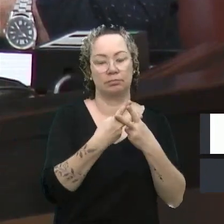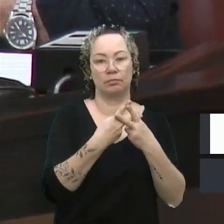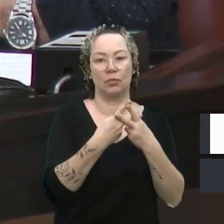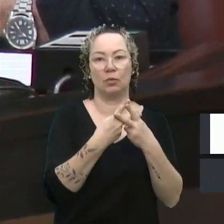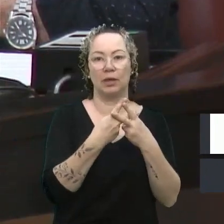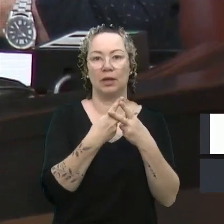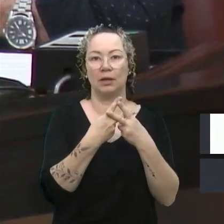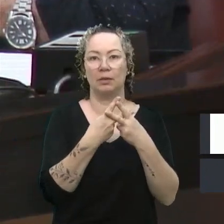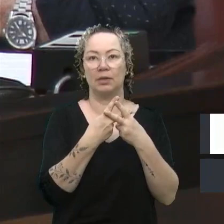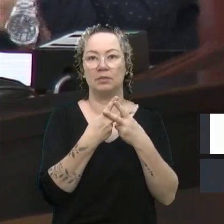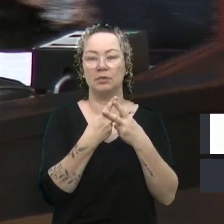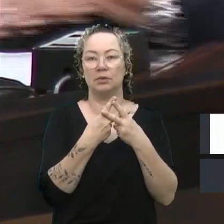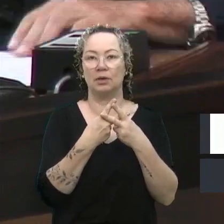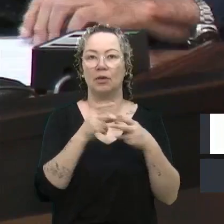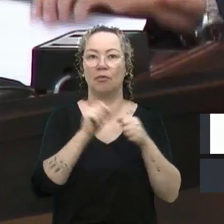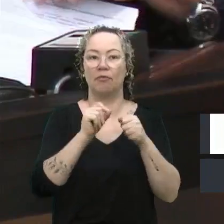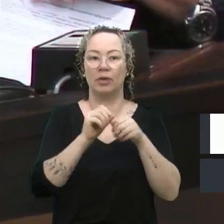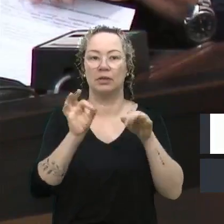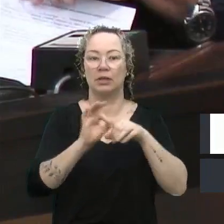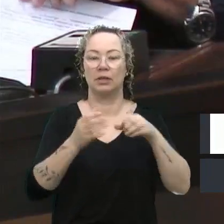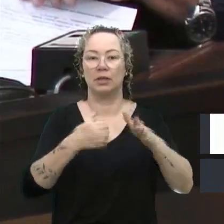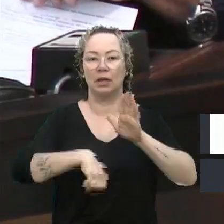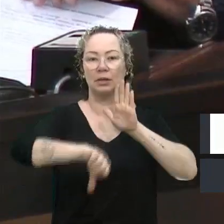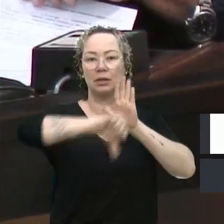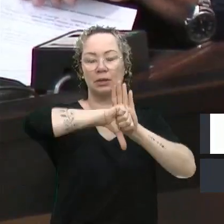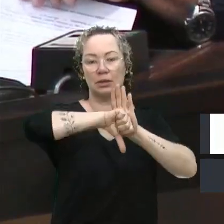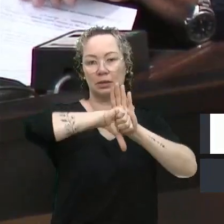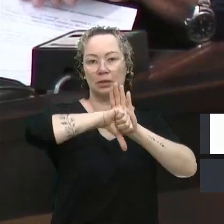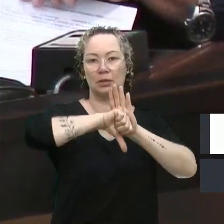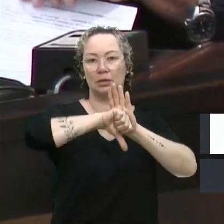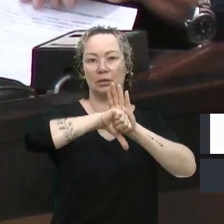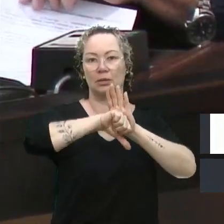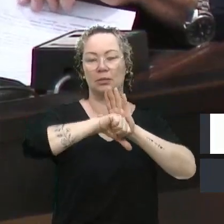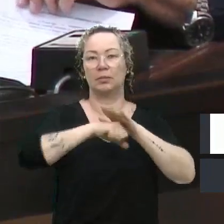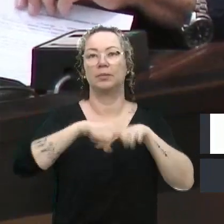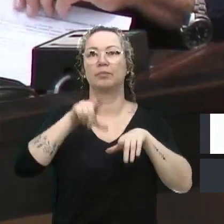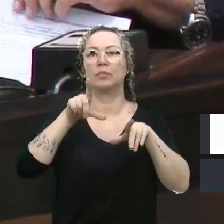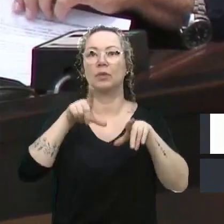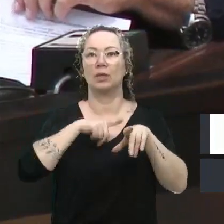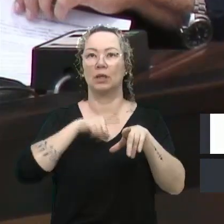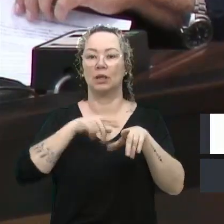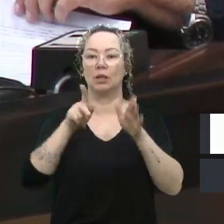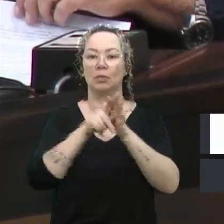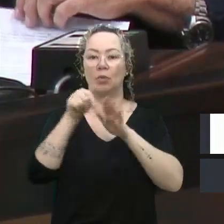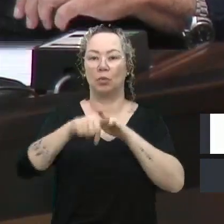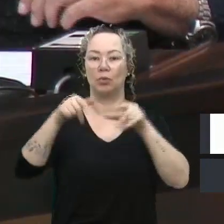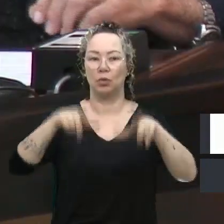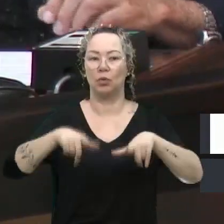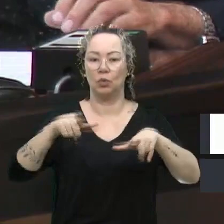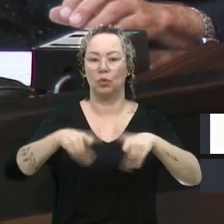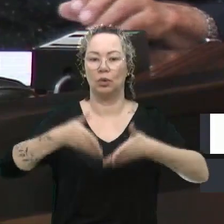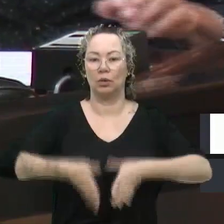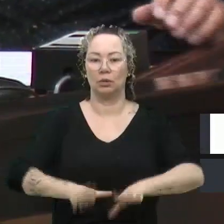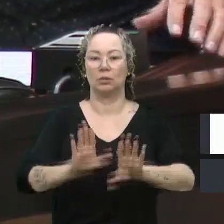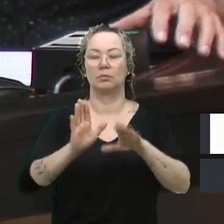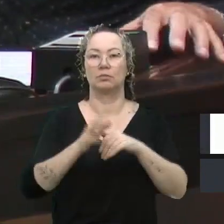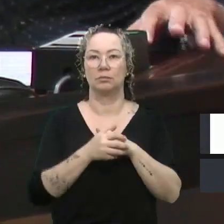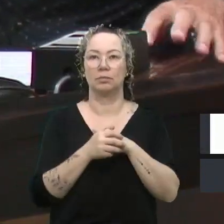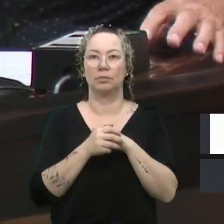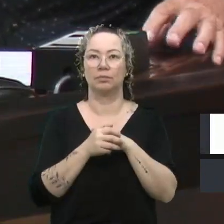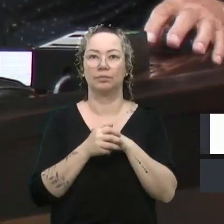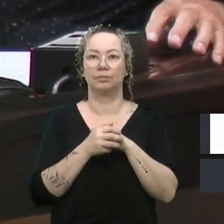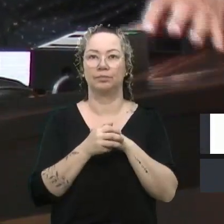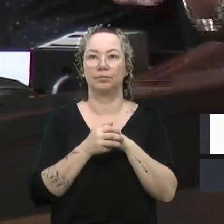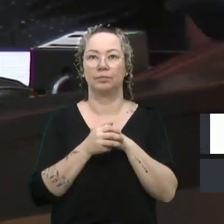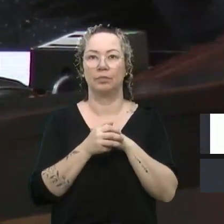incisos 1º e 2º deste artigo, relativos ao seu estado de origem. Encerrando,